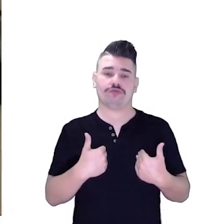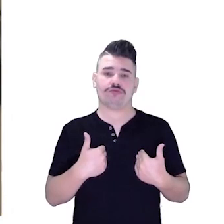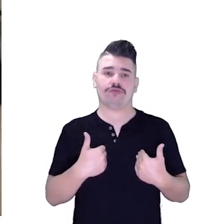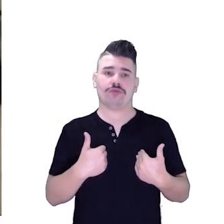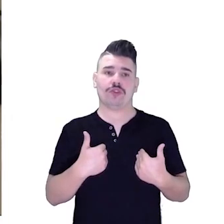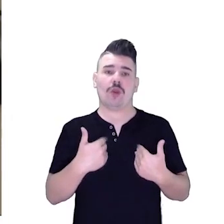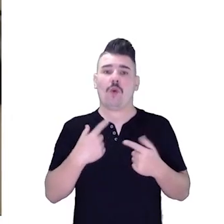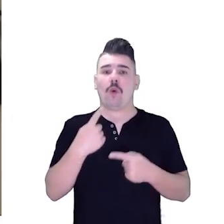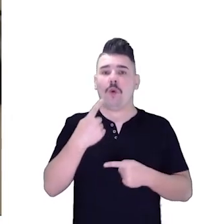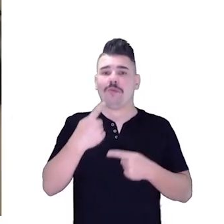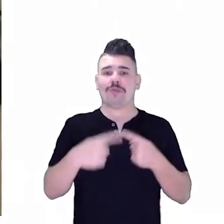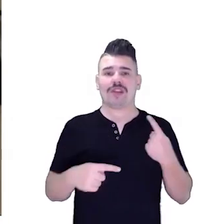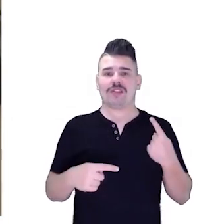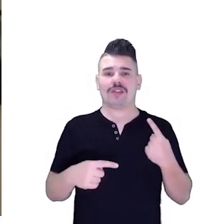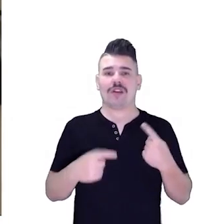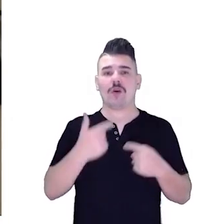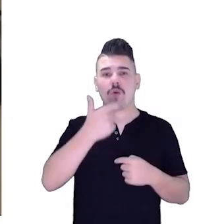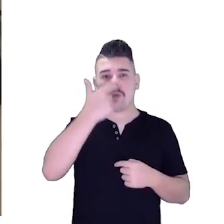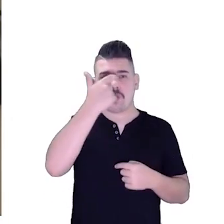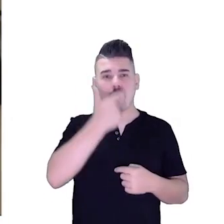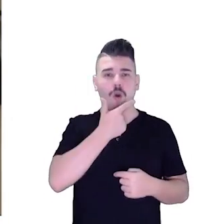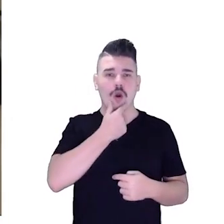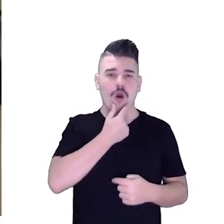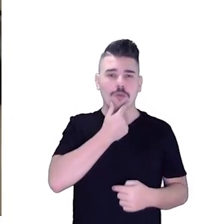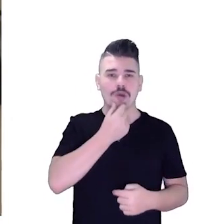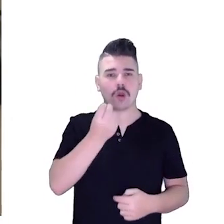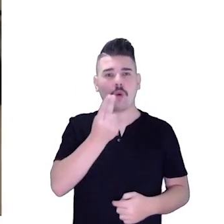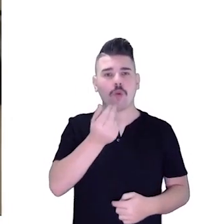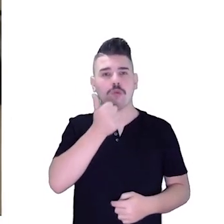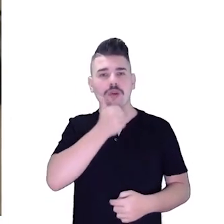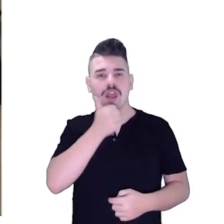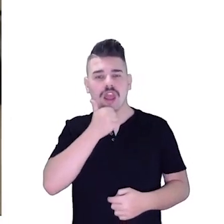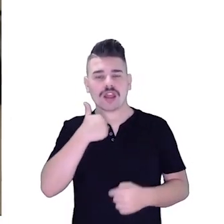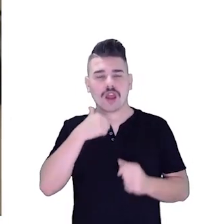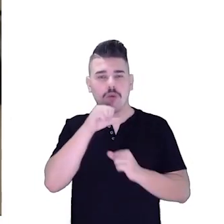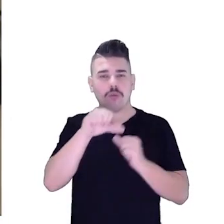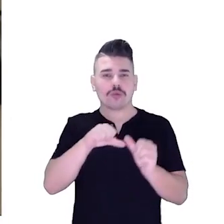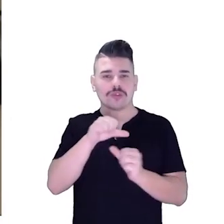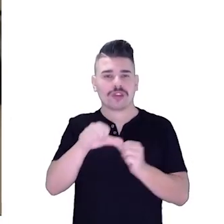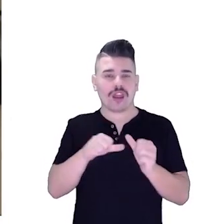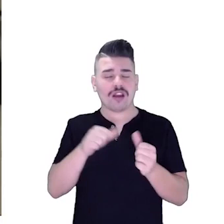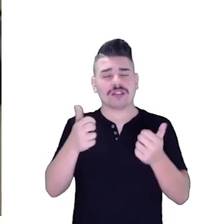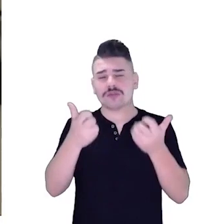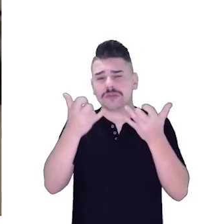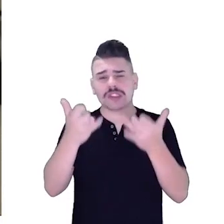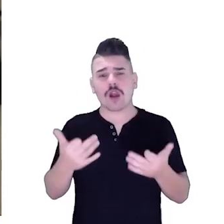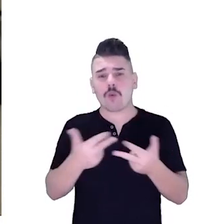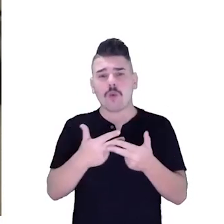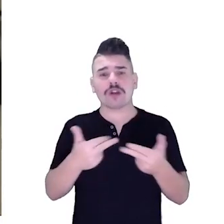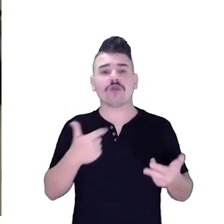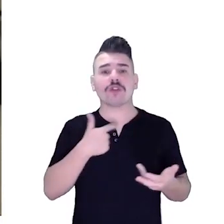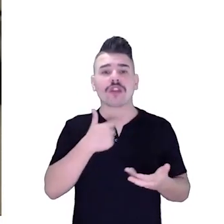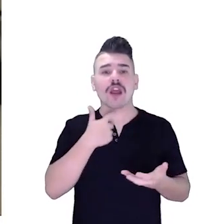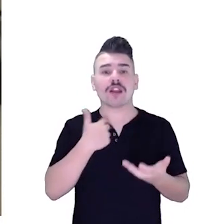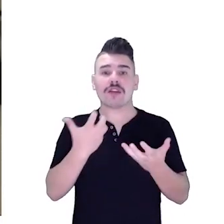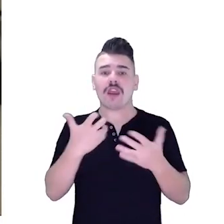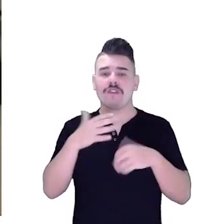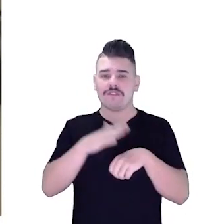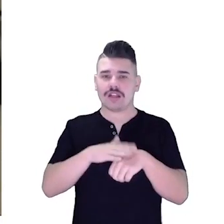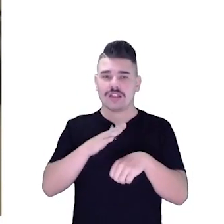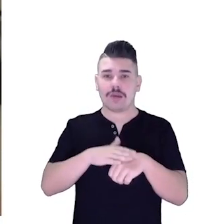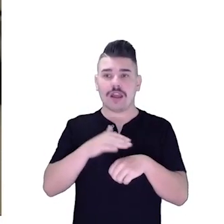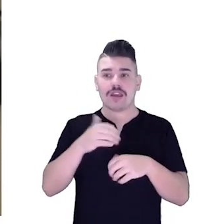de outro, que elas simplesmente poderiam dizer que elas queriam fazer, né? Se tornar um pouco